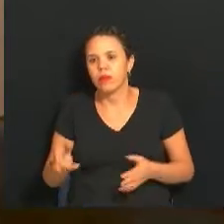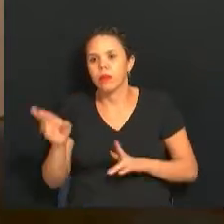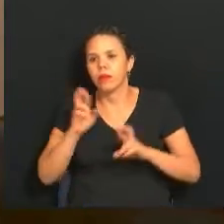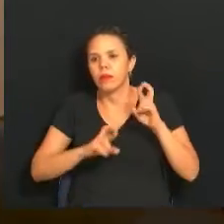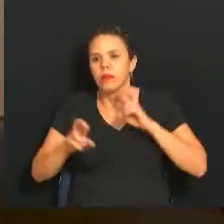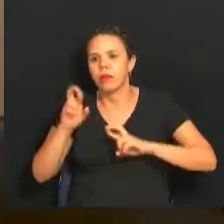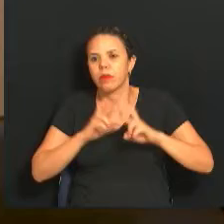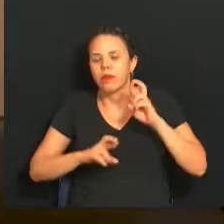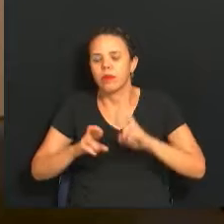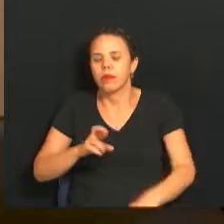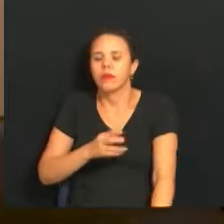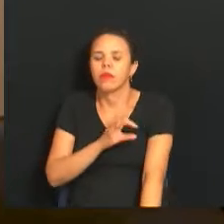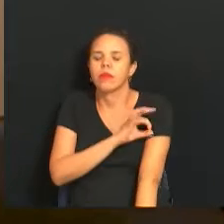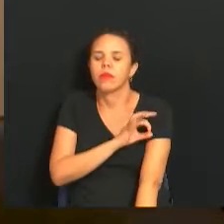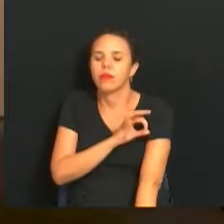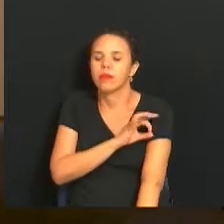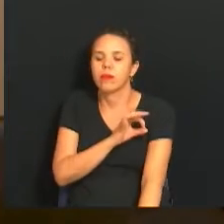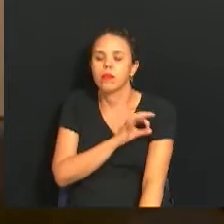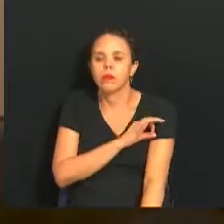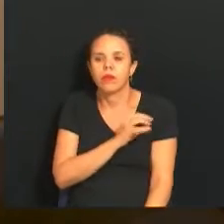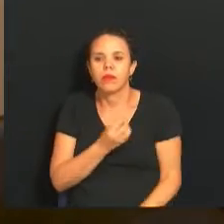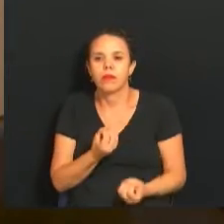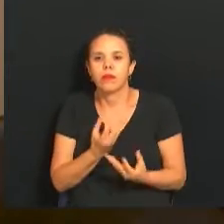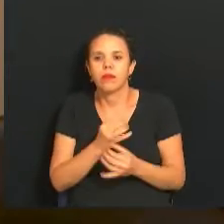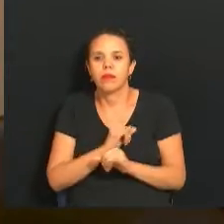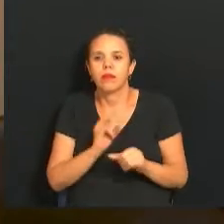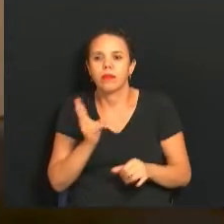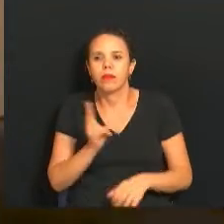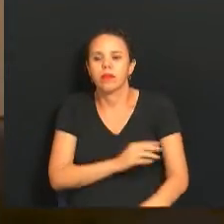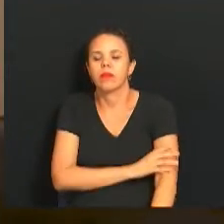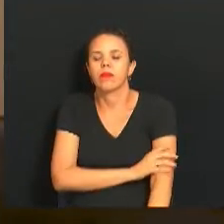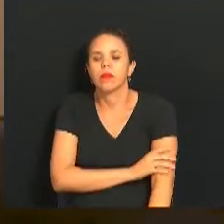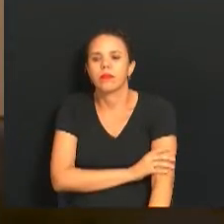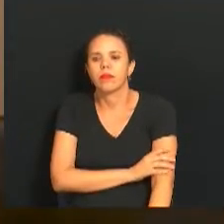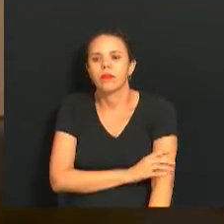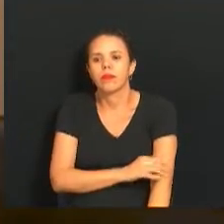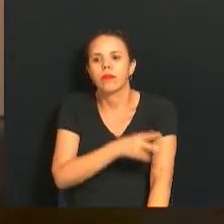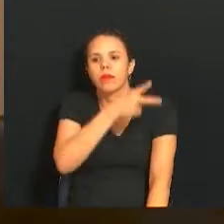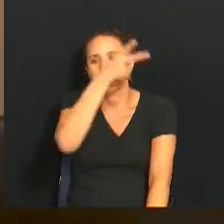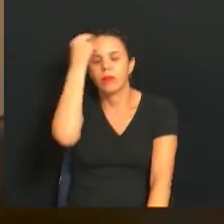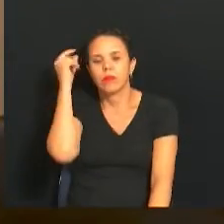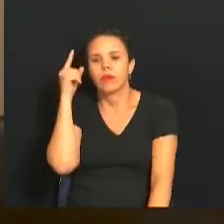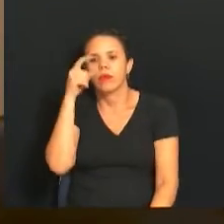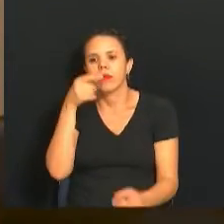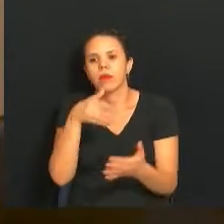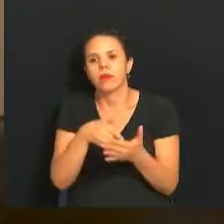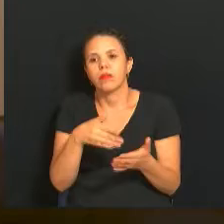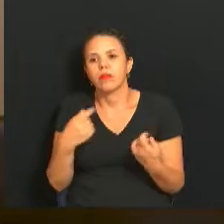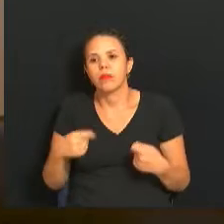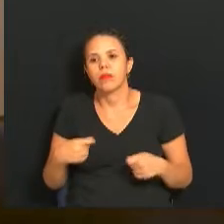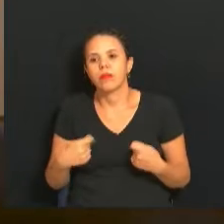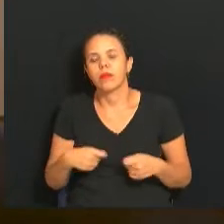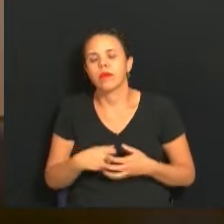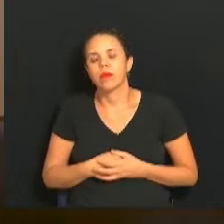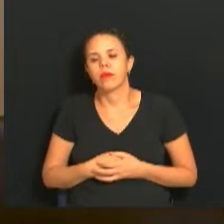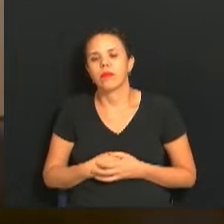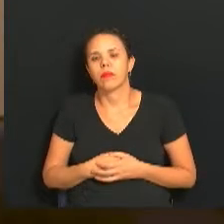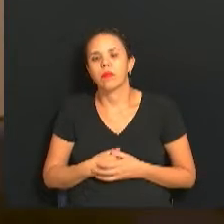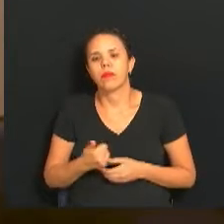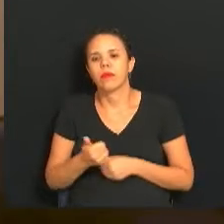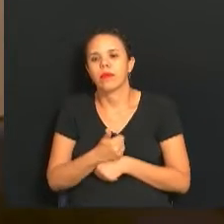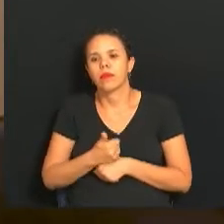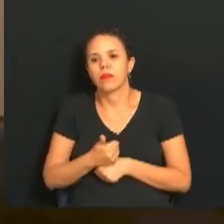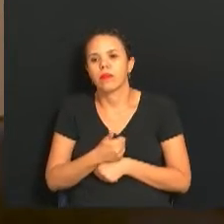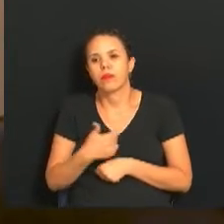do Executivo, nós estamos informando constantemente para o prefeito as dificuldades e as necessidades na área